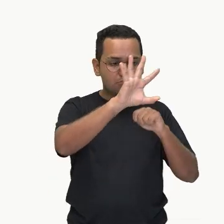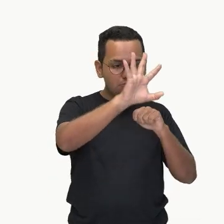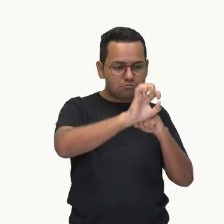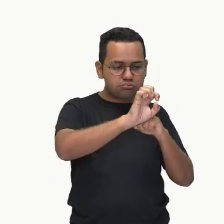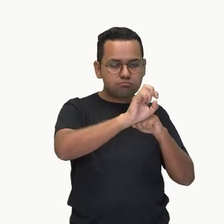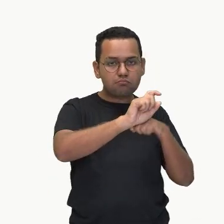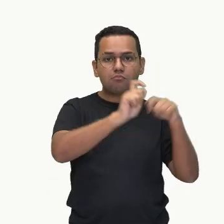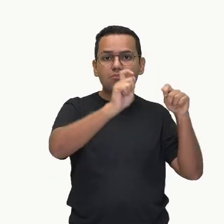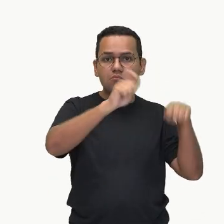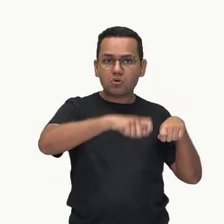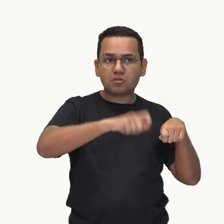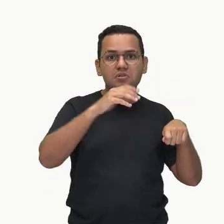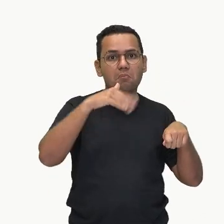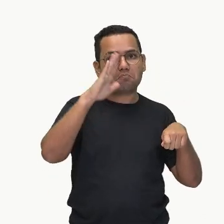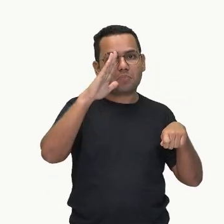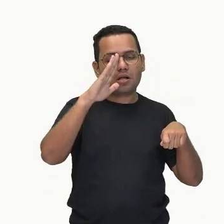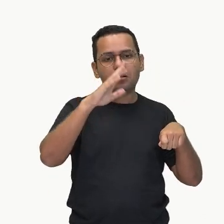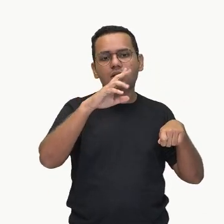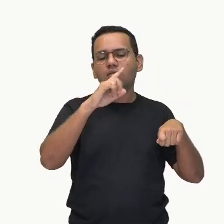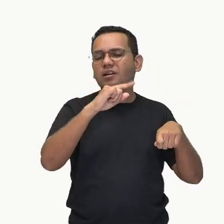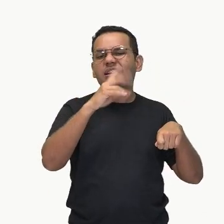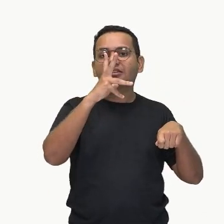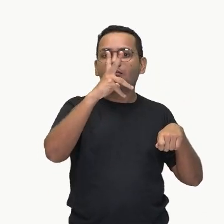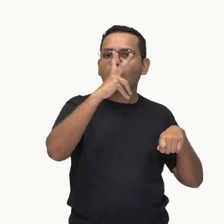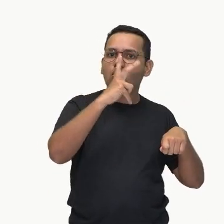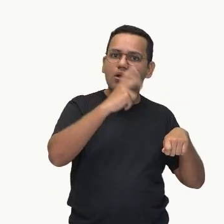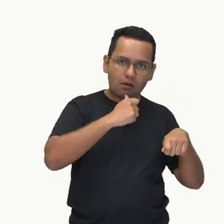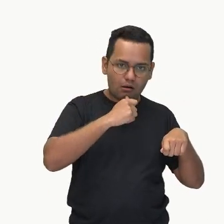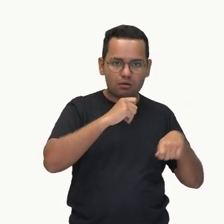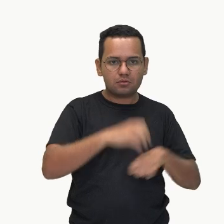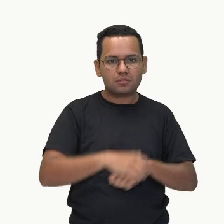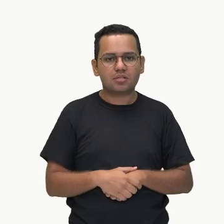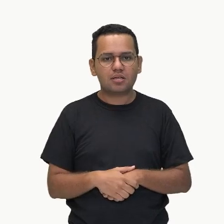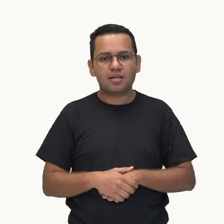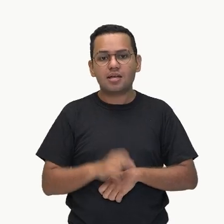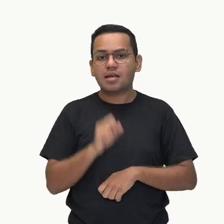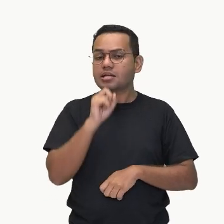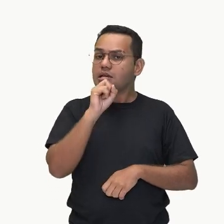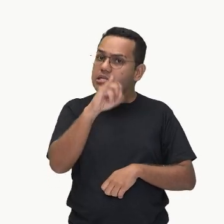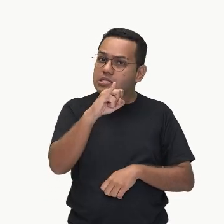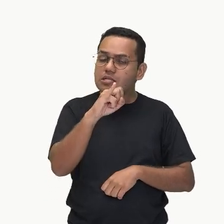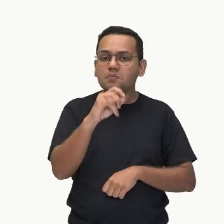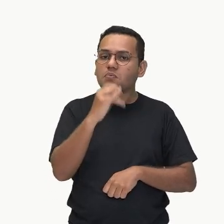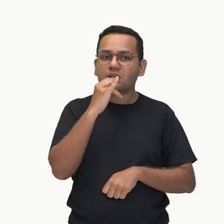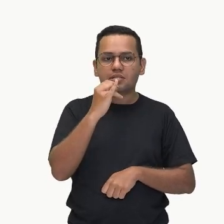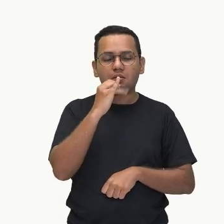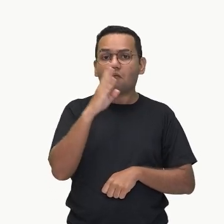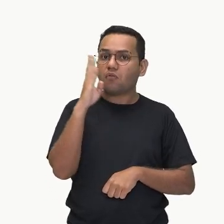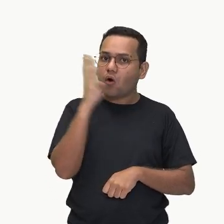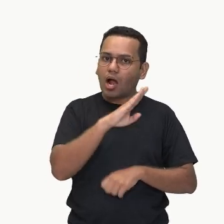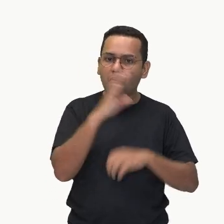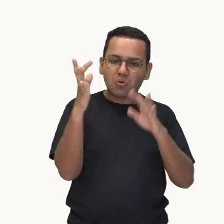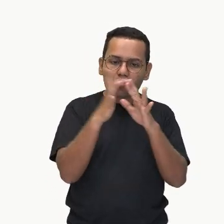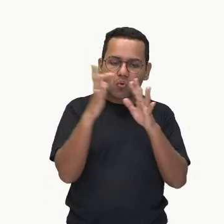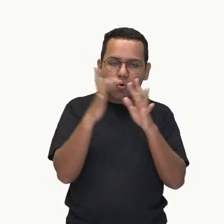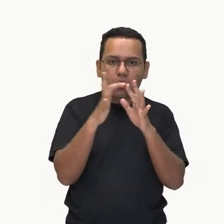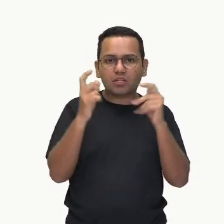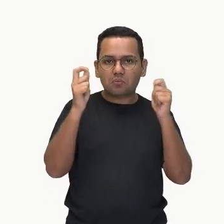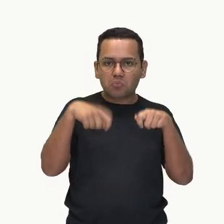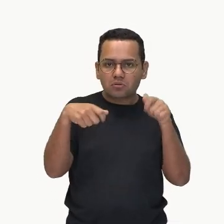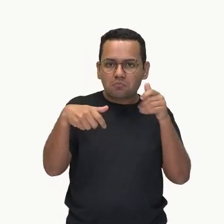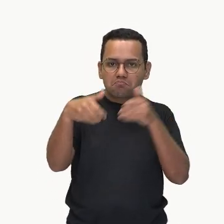grande, a substância vai demorar mais tempo para atravessar. Se a afinidade for pequena, com o material que está aqui